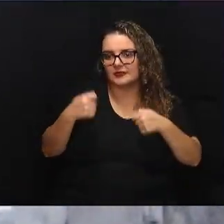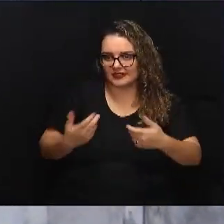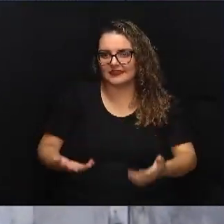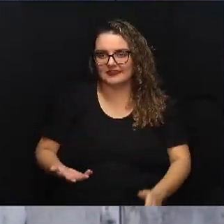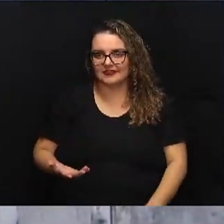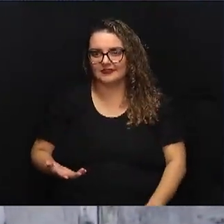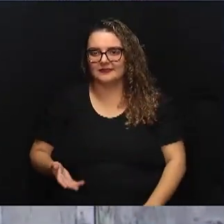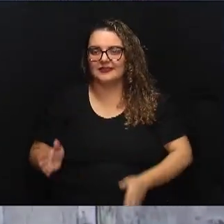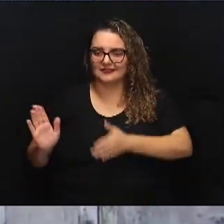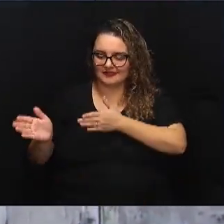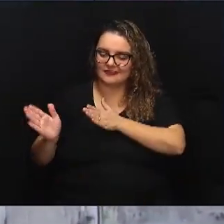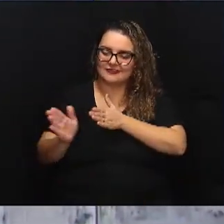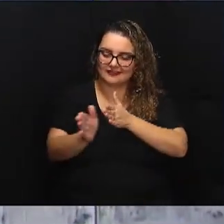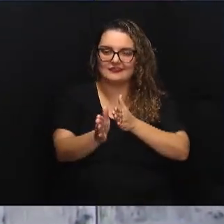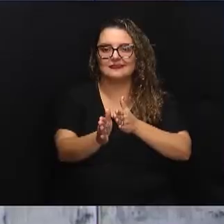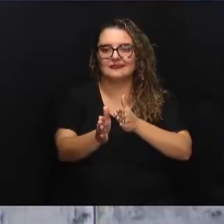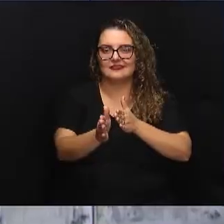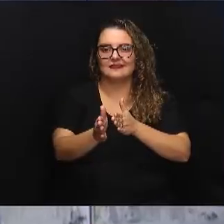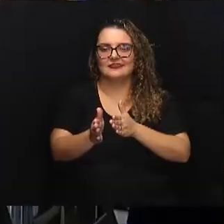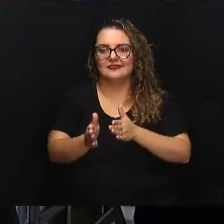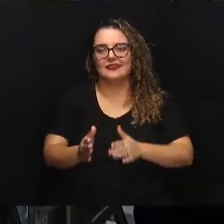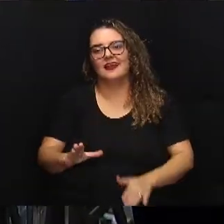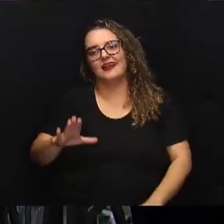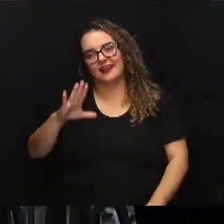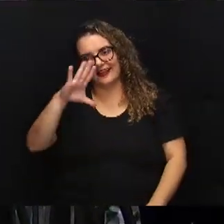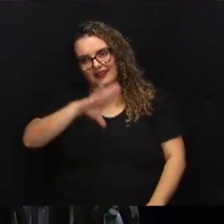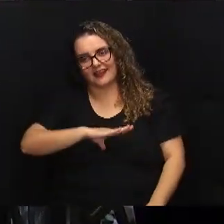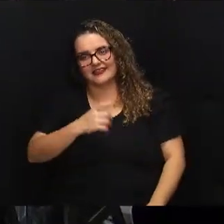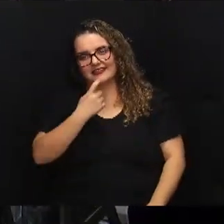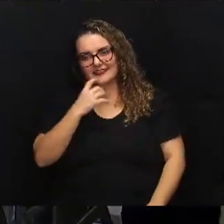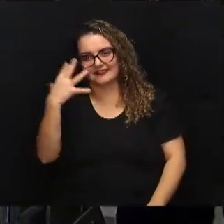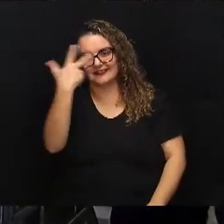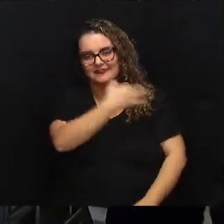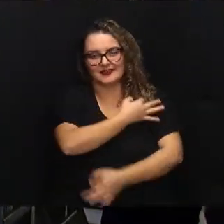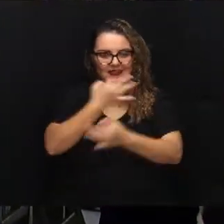vai seguir sempre sendo a linda Campinas que é.